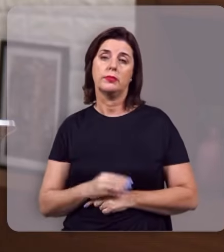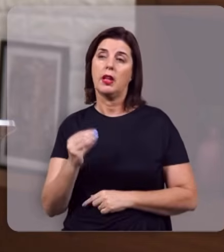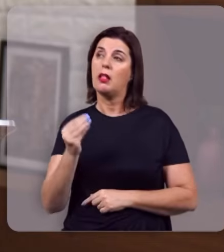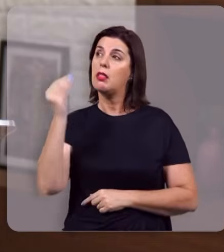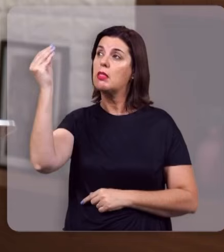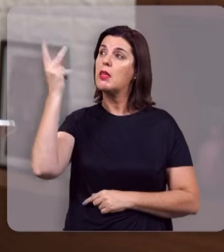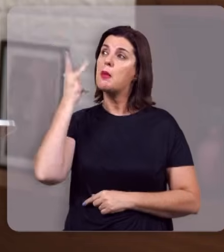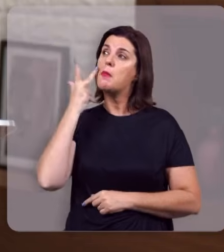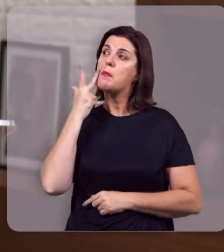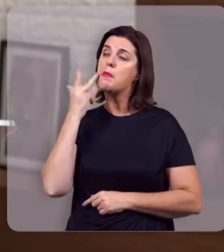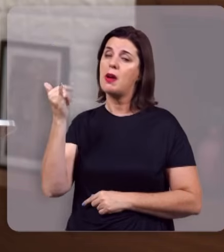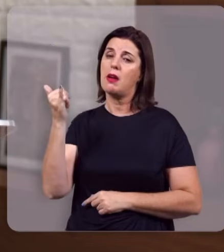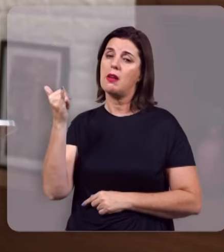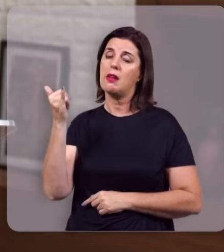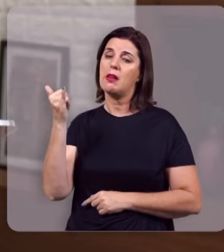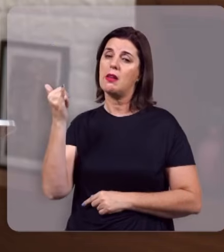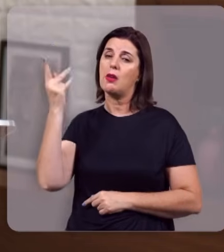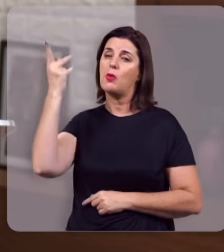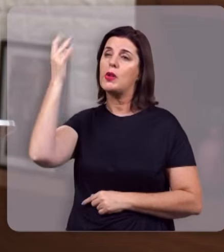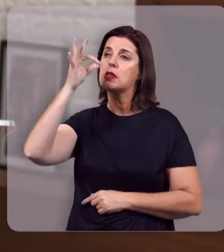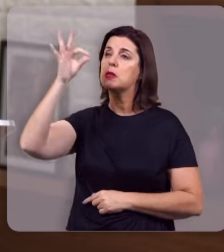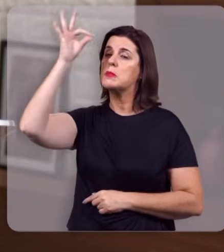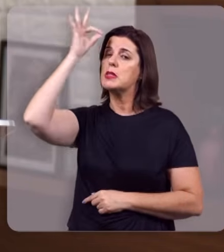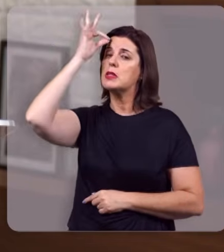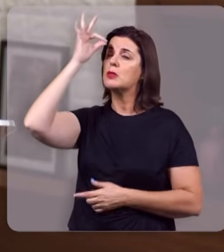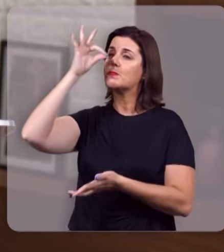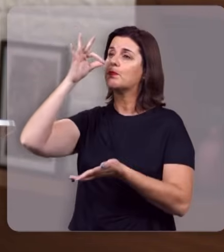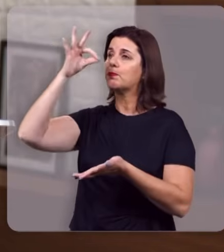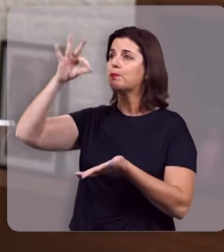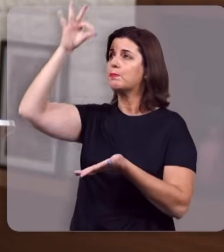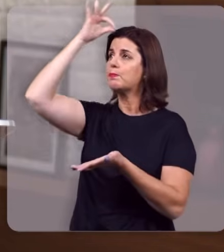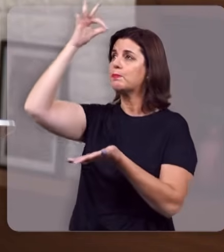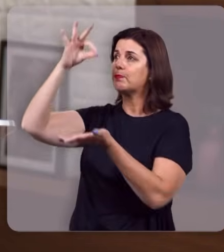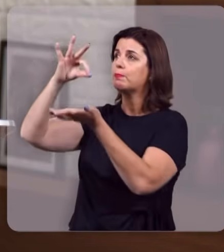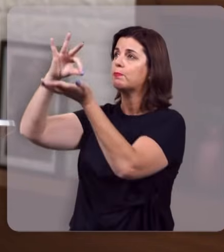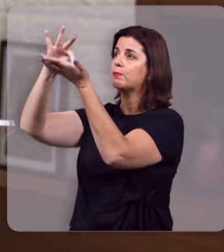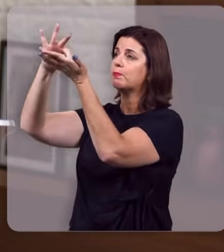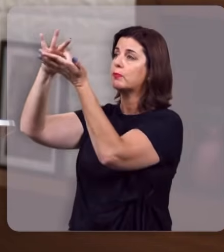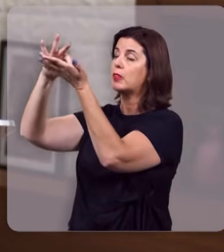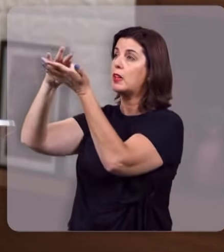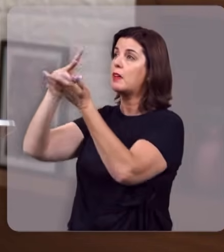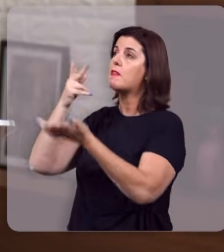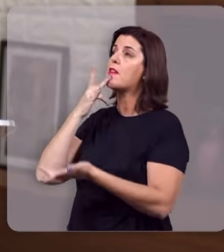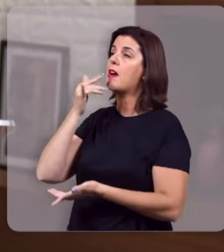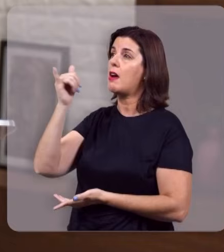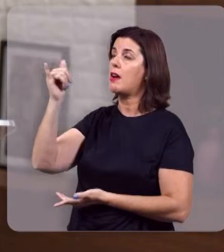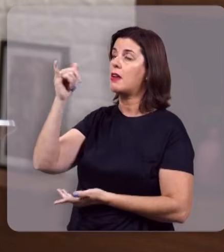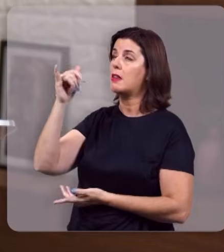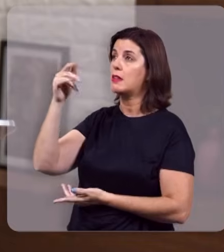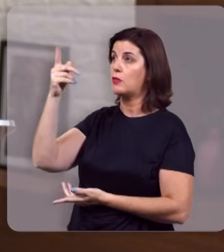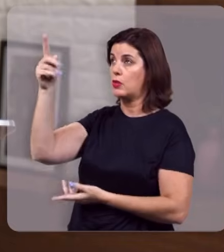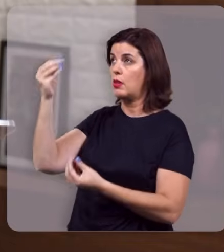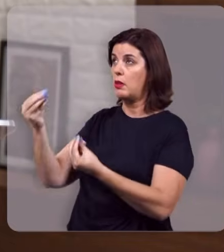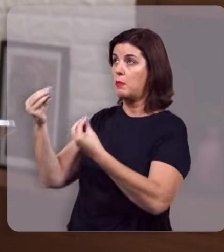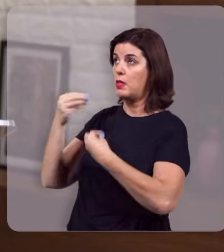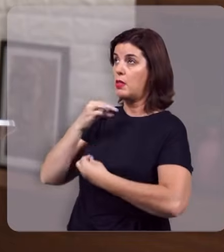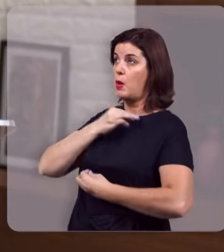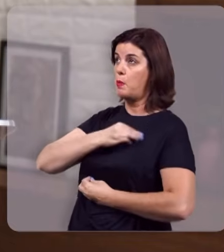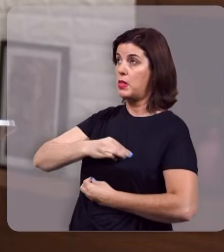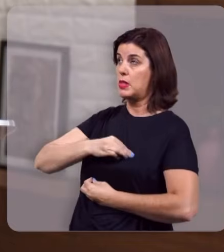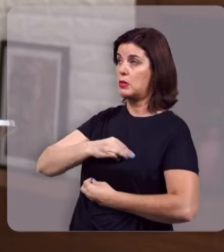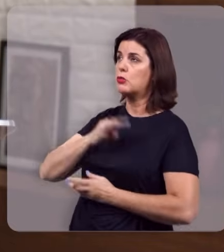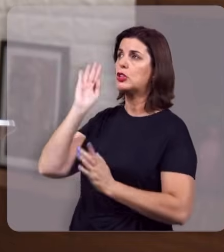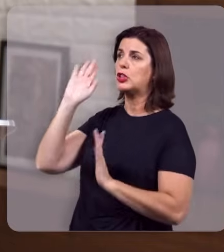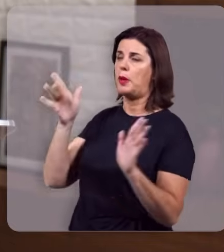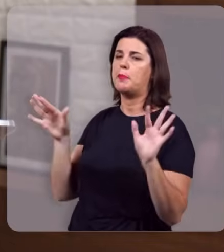Entregando ao Pai o seu Espírito, dizendo: Pai, a missão que tu me deste está